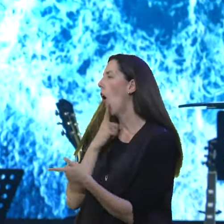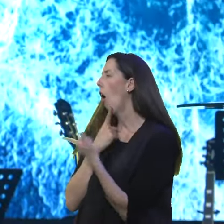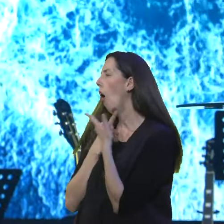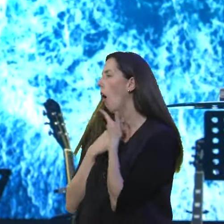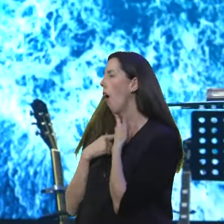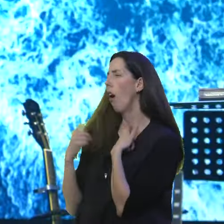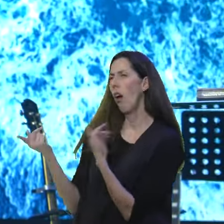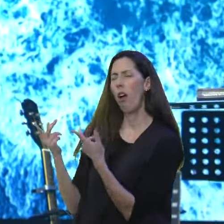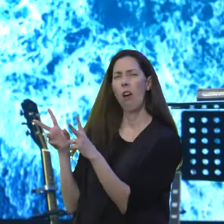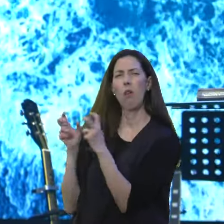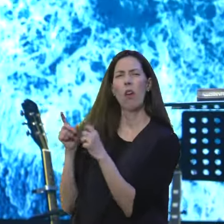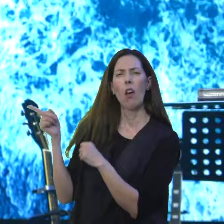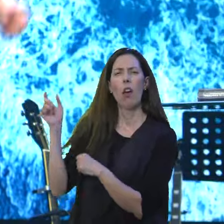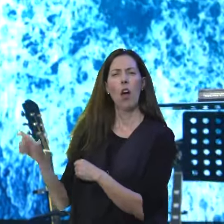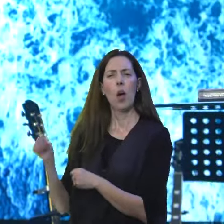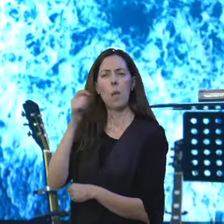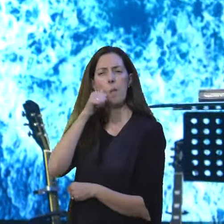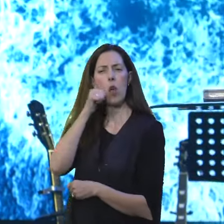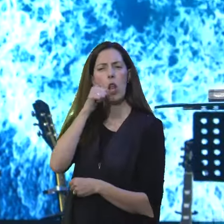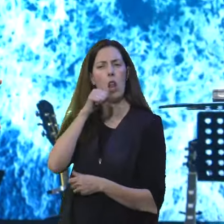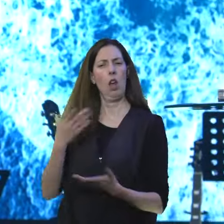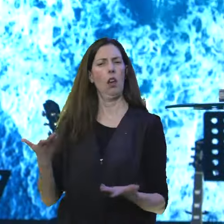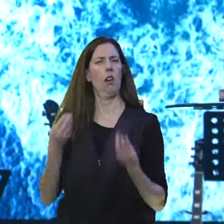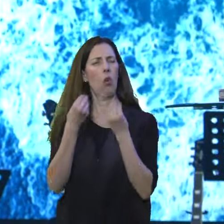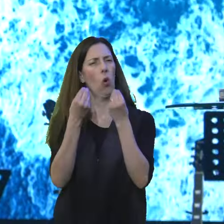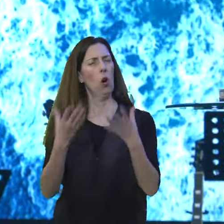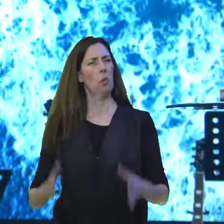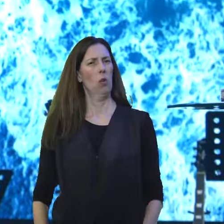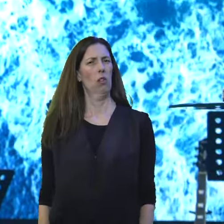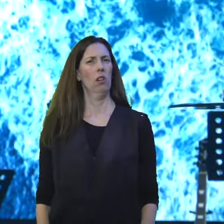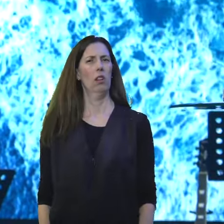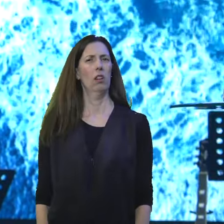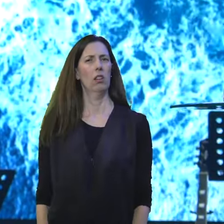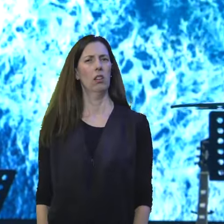Ficar vindo na igreja para fazer besteira? Até quando?